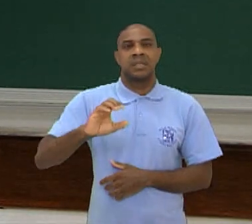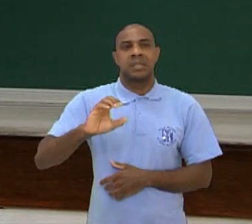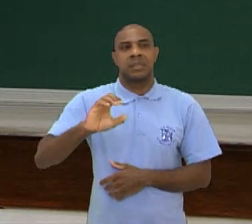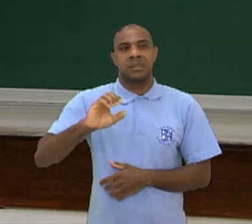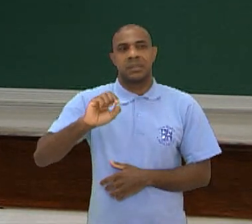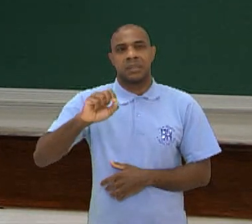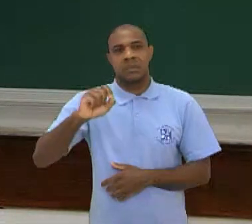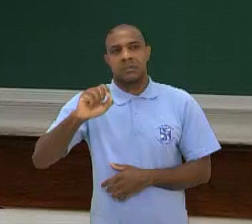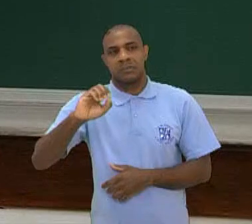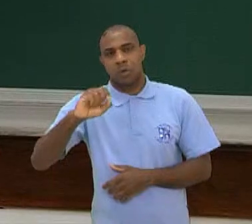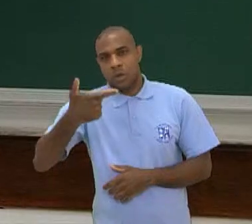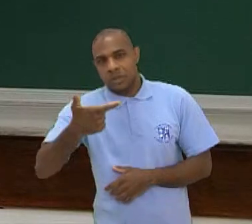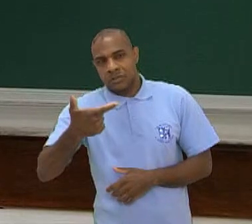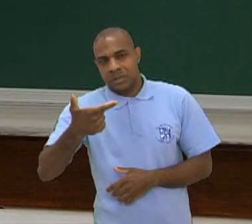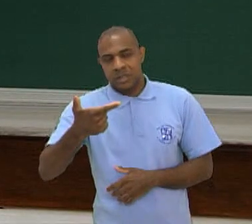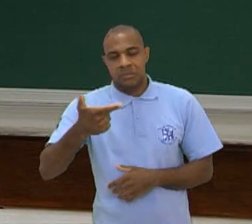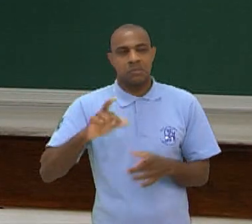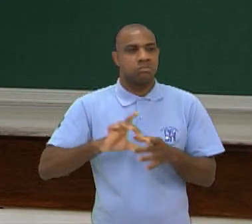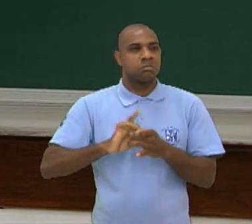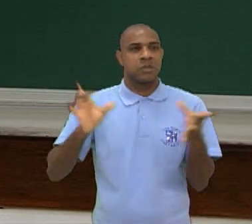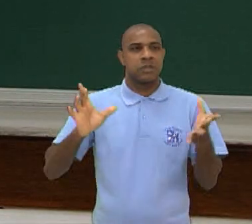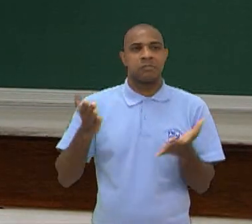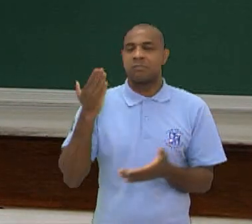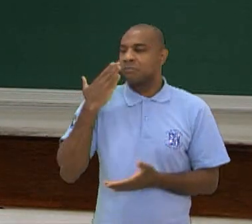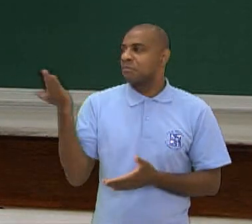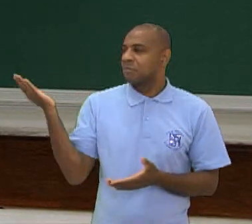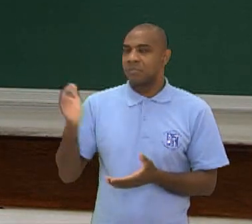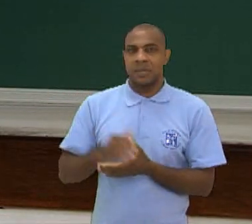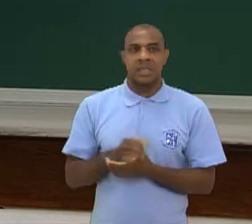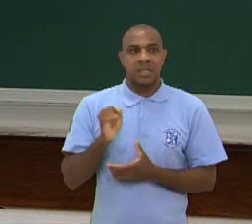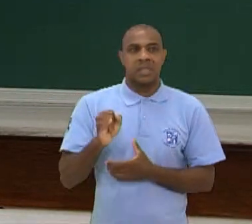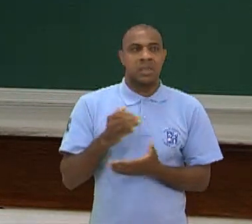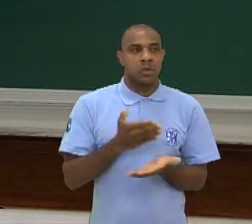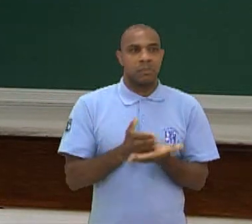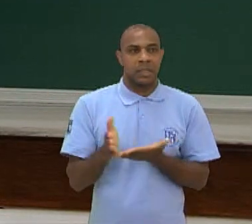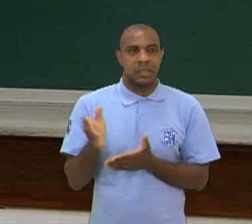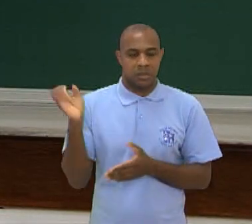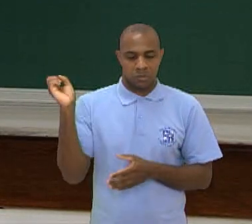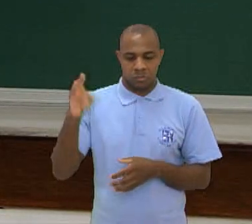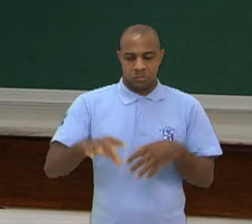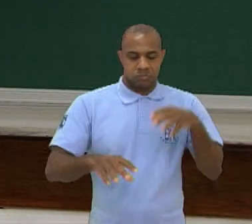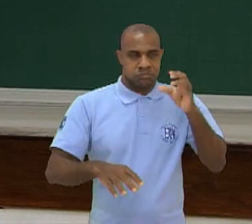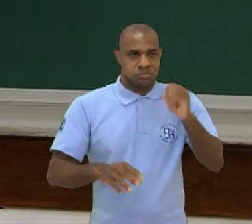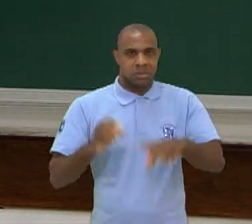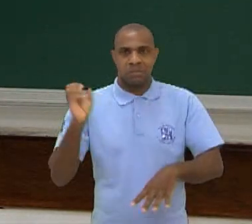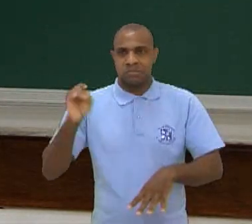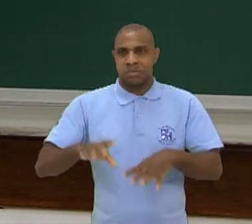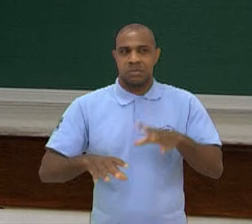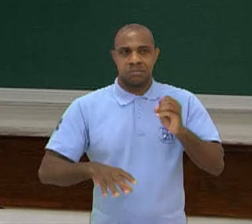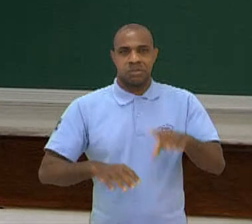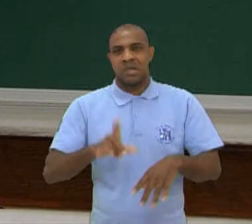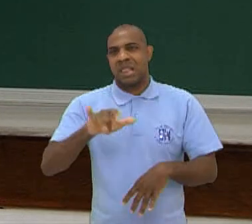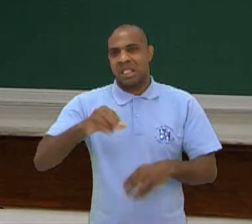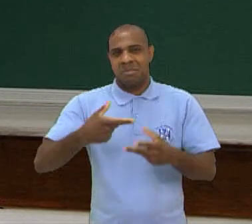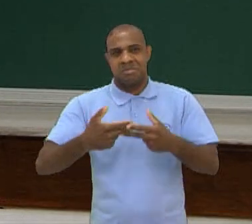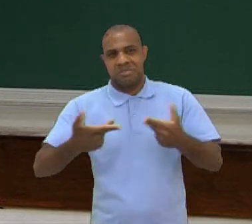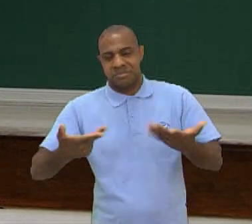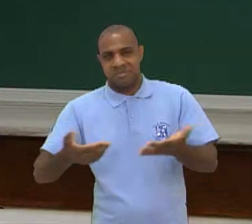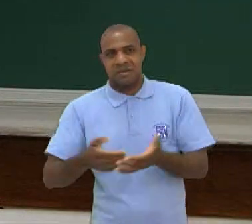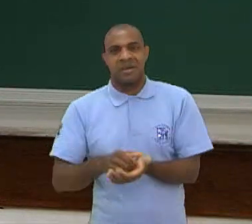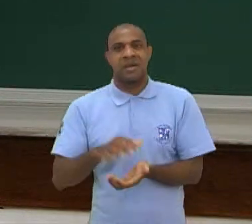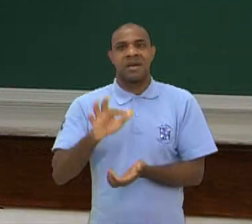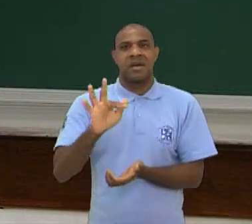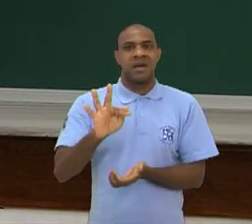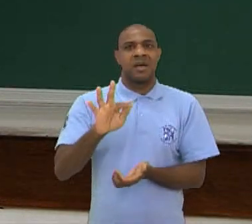mundo equilibrado naquele ambiente. Quando você começa a jogar excesso de fertilizante, aqui também já está falando do esgoto